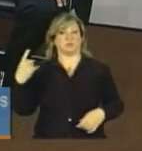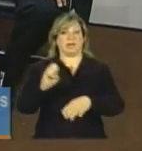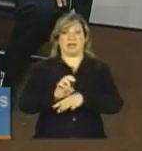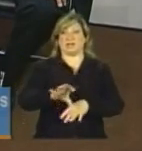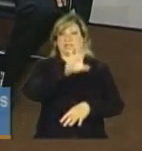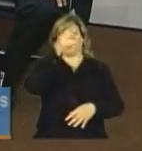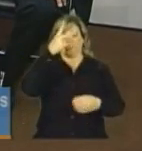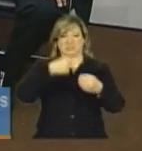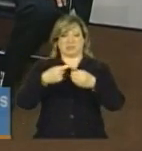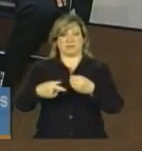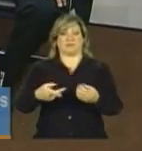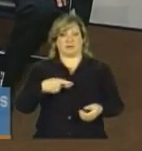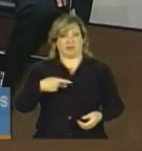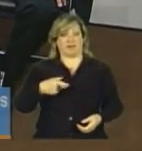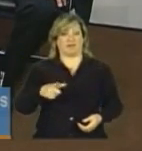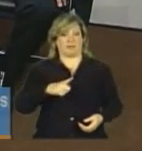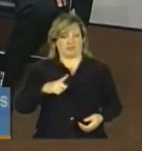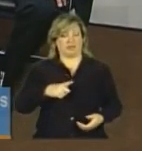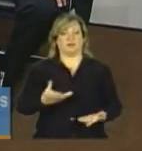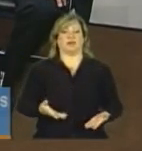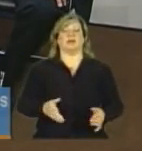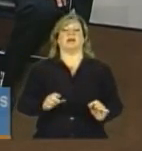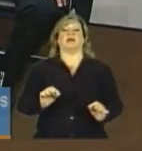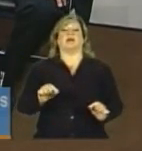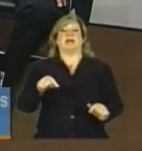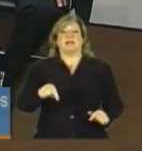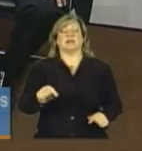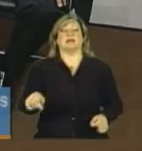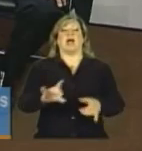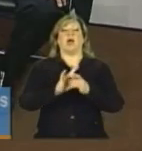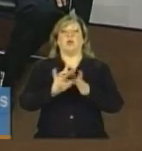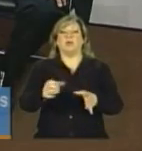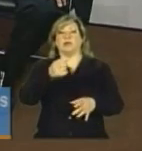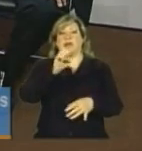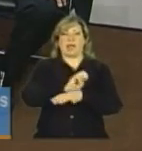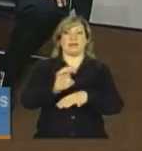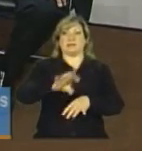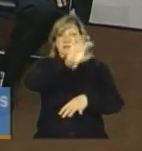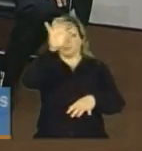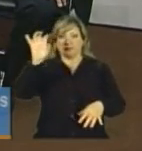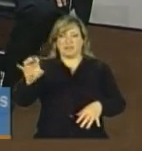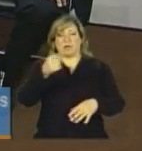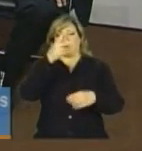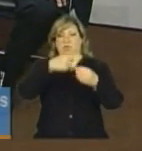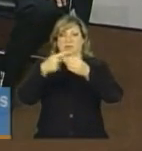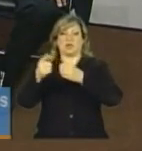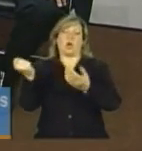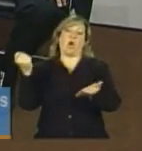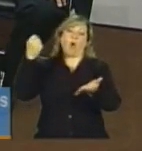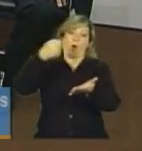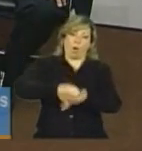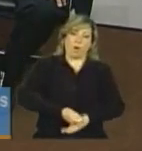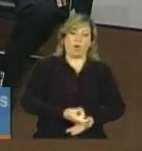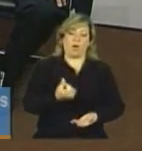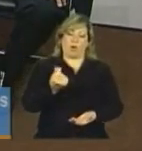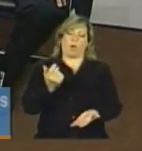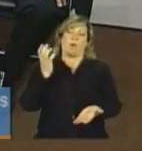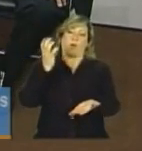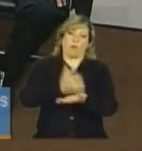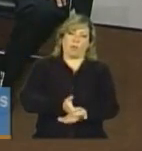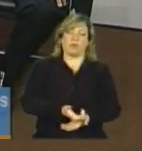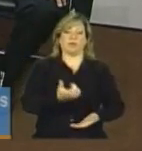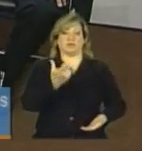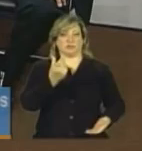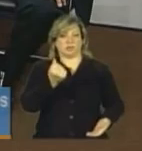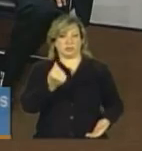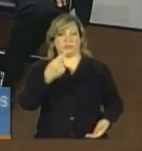segunda é que ela, digamos assim, autoriza estados e municípios a comprarem da agricultura familiar nos moldes do PA com recursos